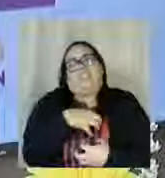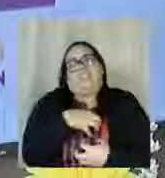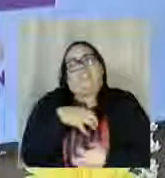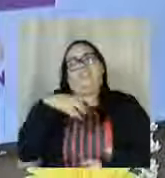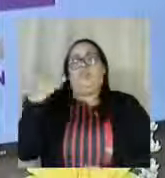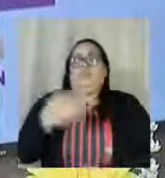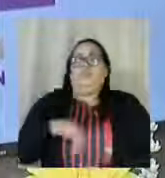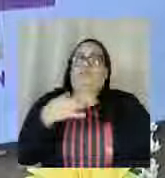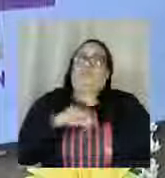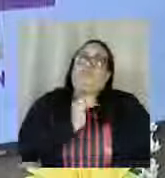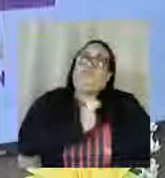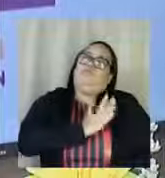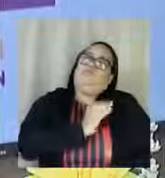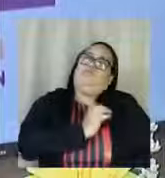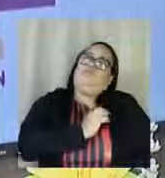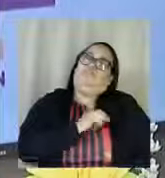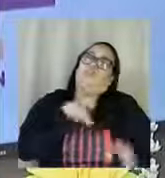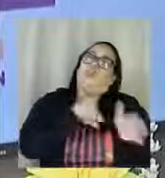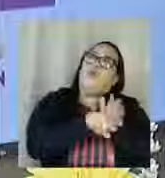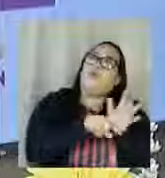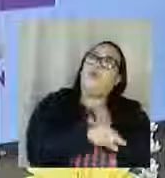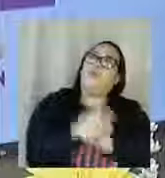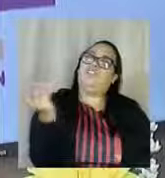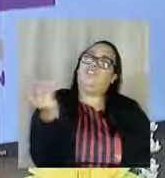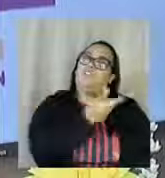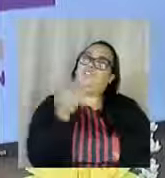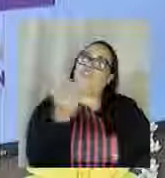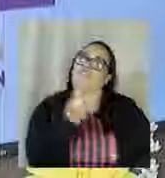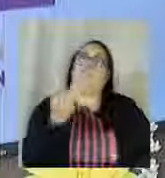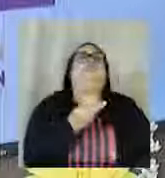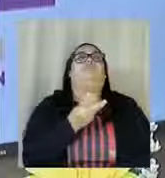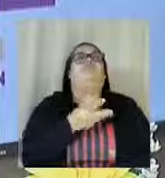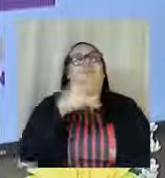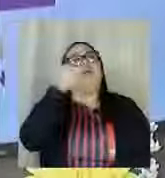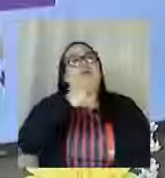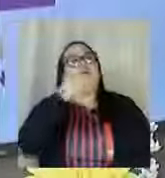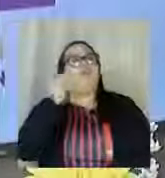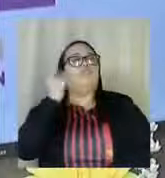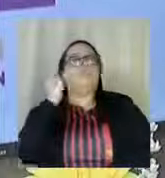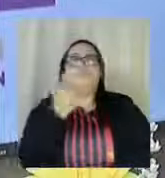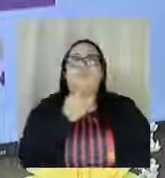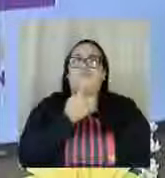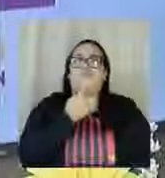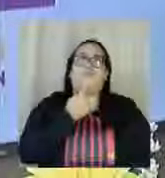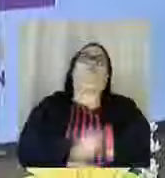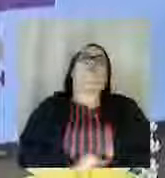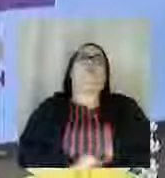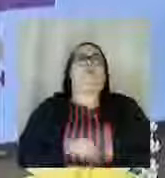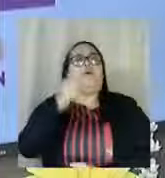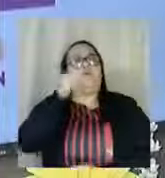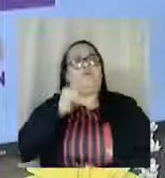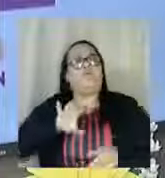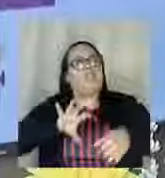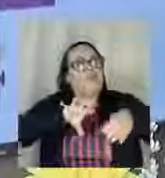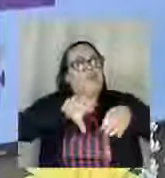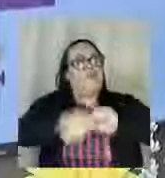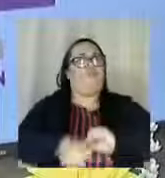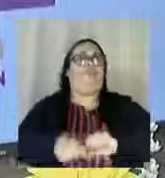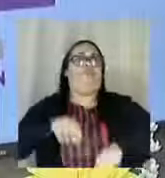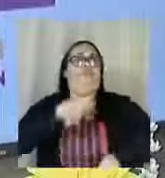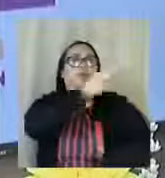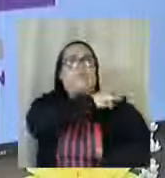para as 3 meninas que estão aqui, meninas vencedoras, meninas que terminaram o ensino médio e só